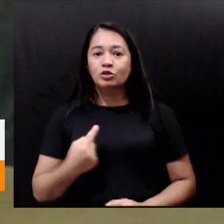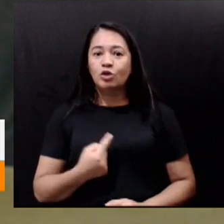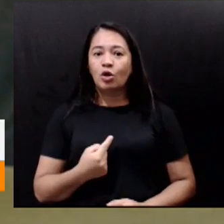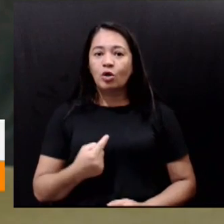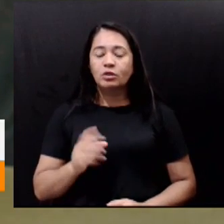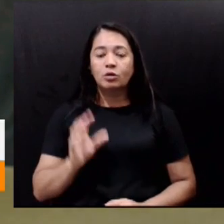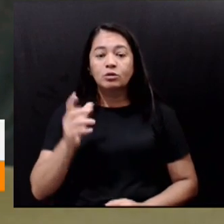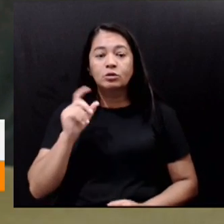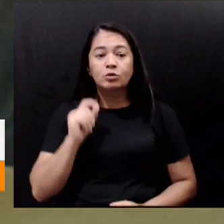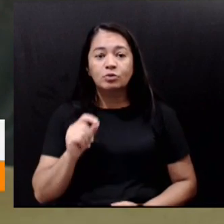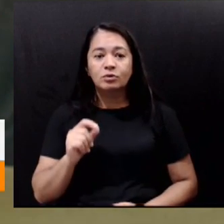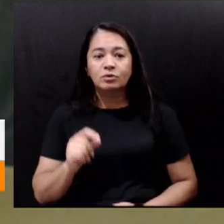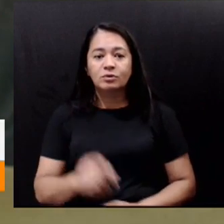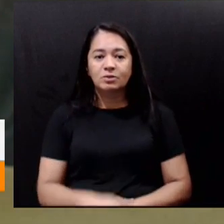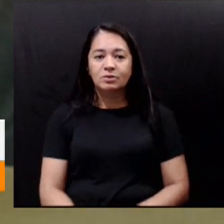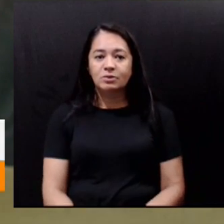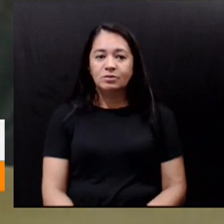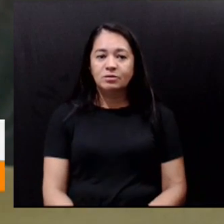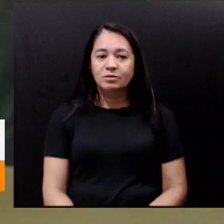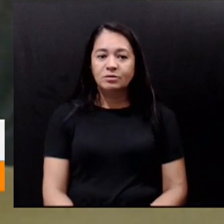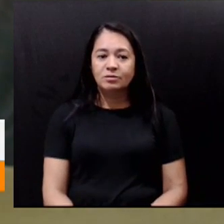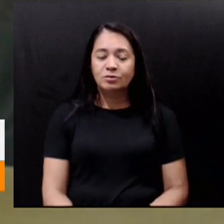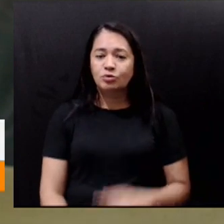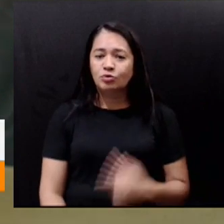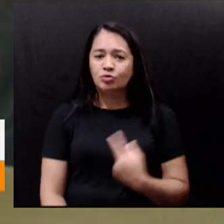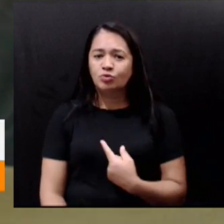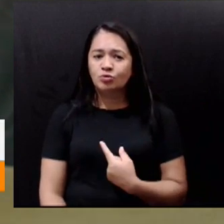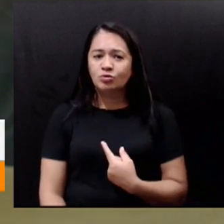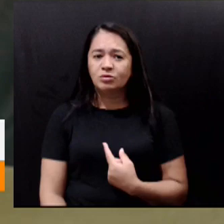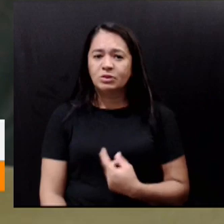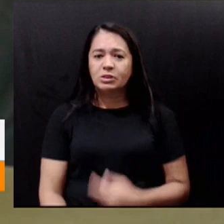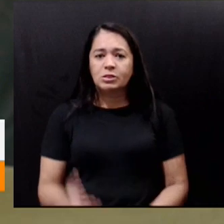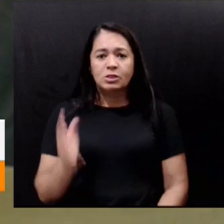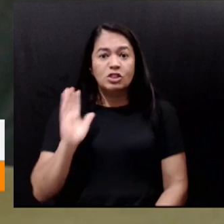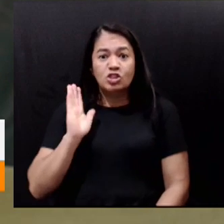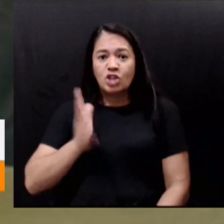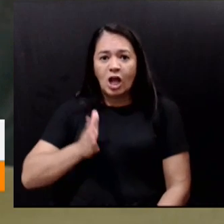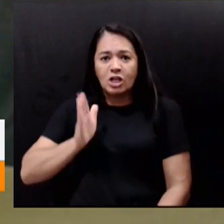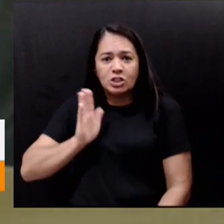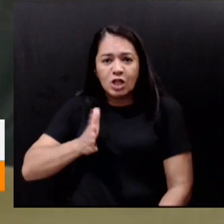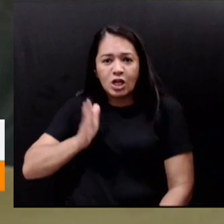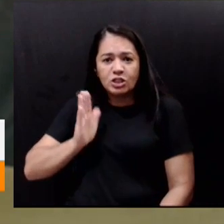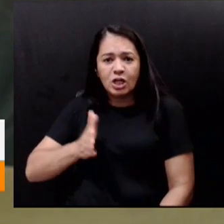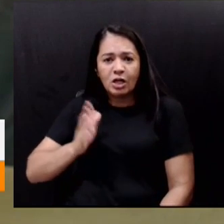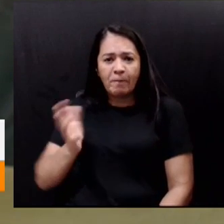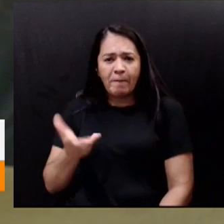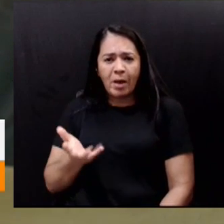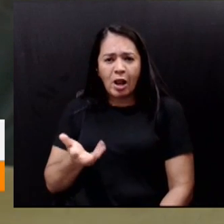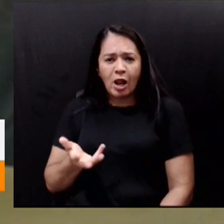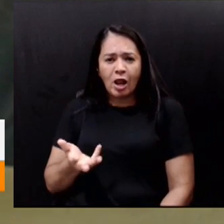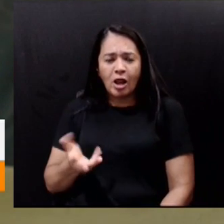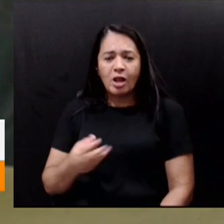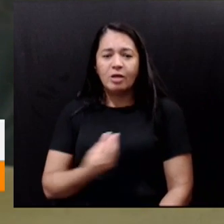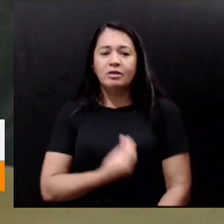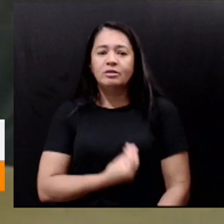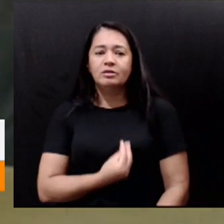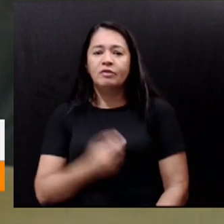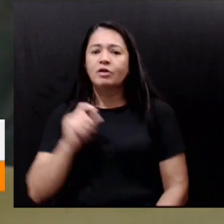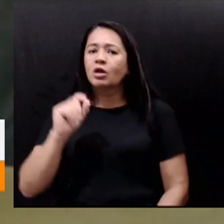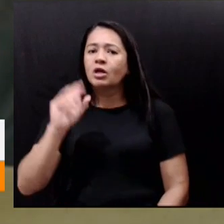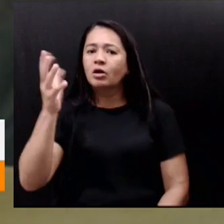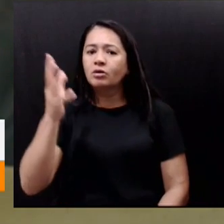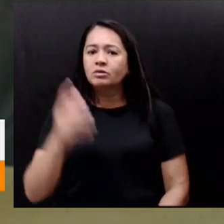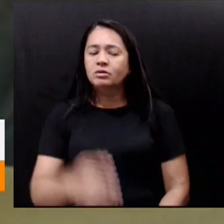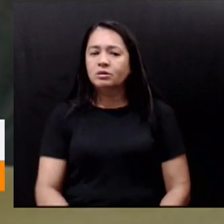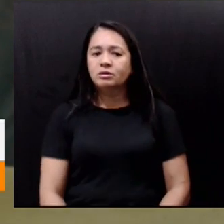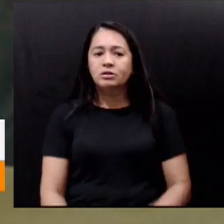está acontecendo com esse nosso imediatismo, essa nossa automatização da vida? Lembra que quando você está no